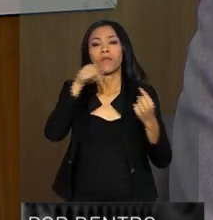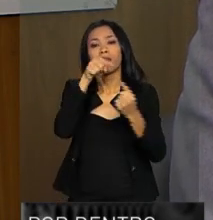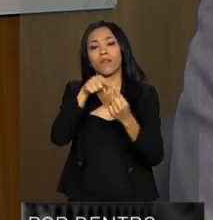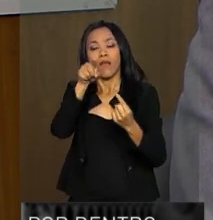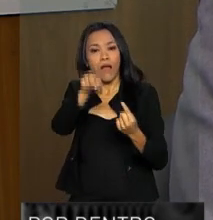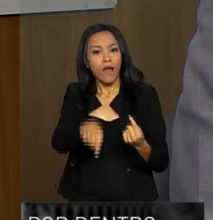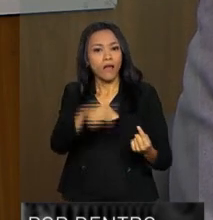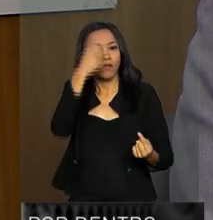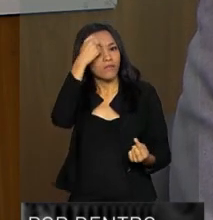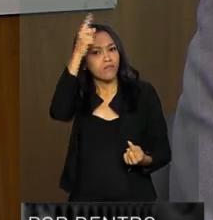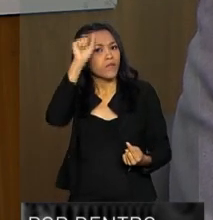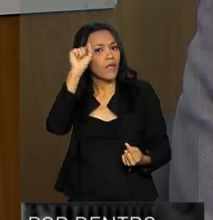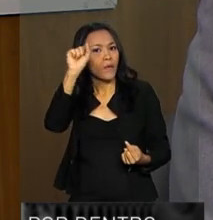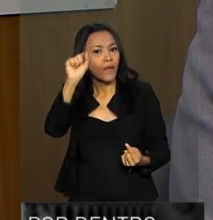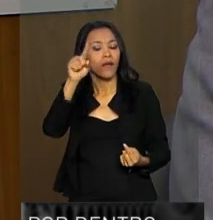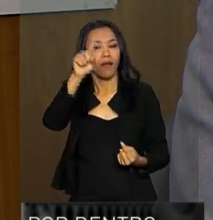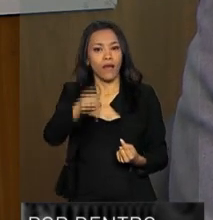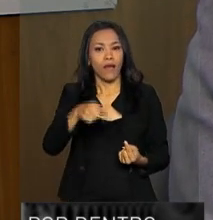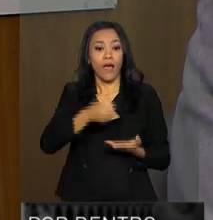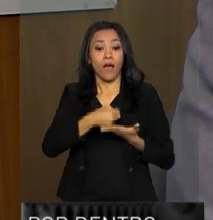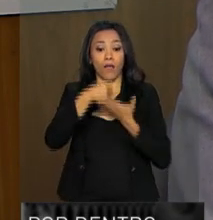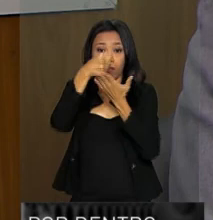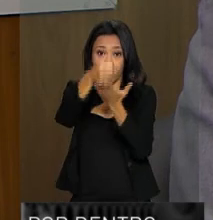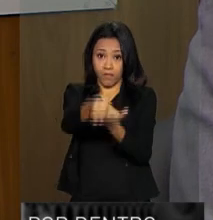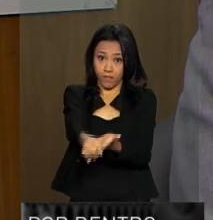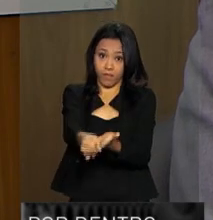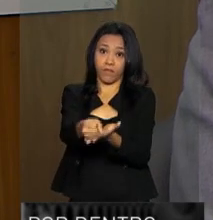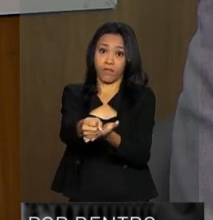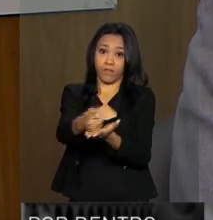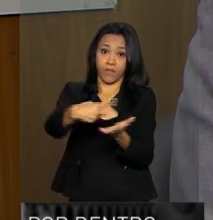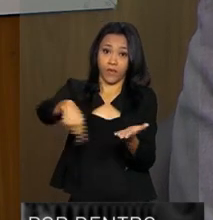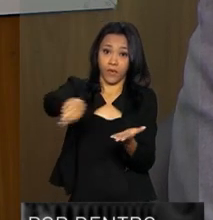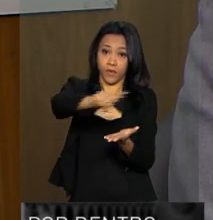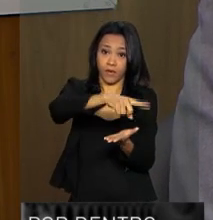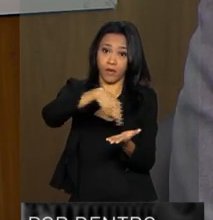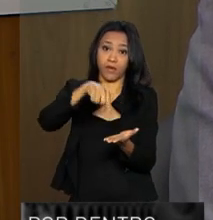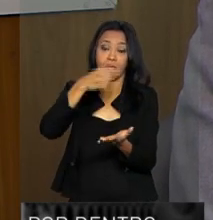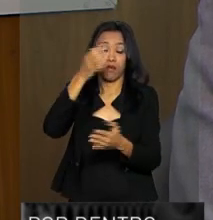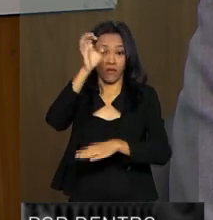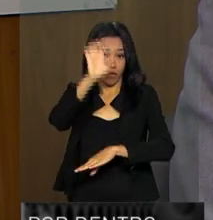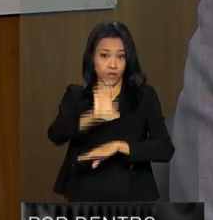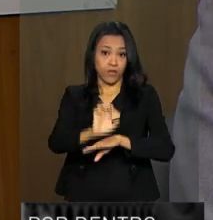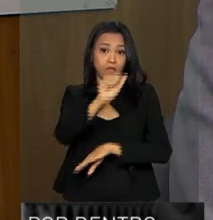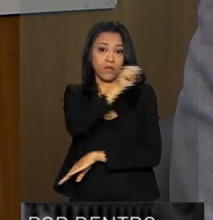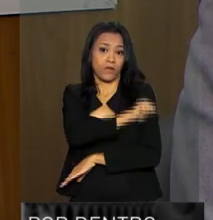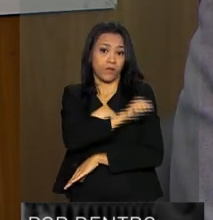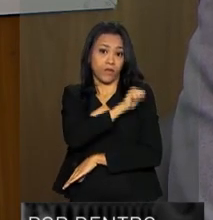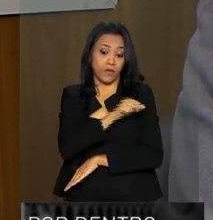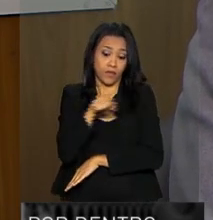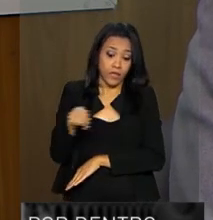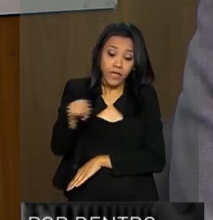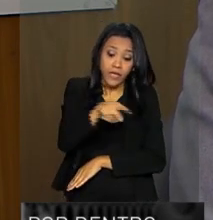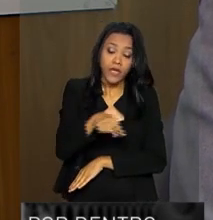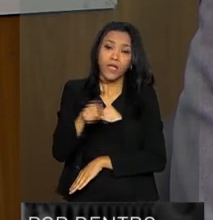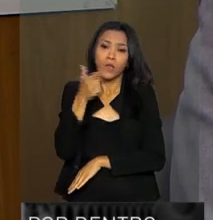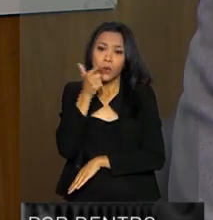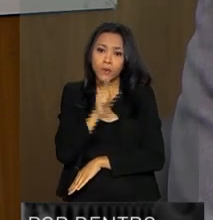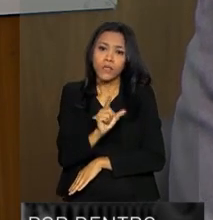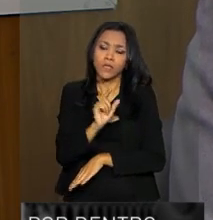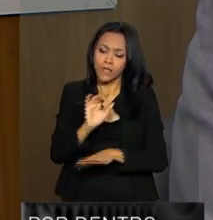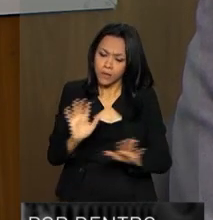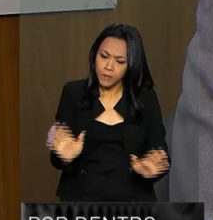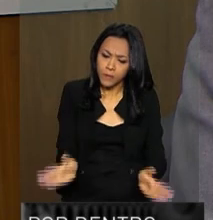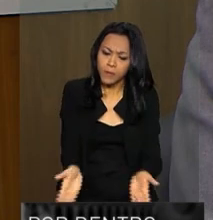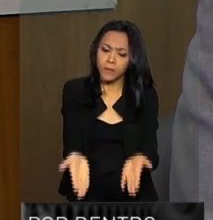apoiar uma das vocações do estado do rio de janeiro para que o estado retome aí o trilho do